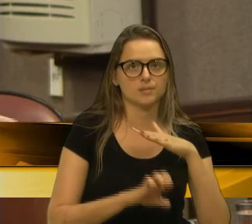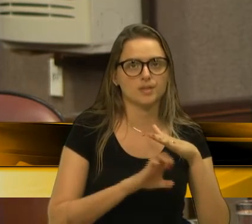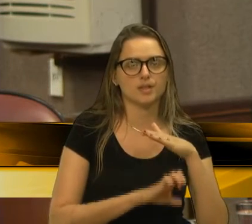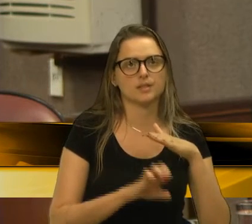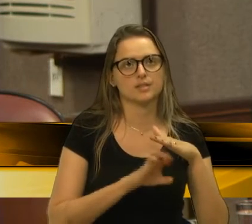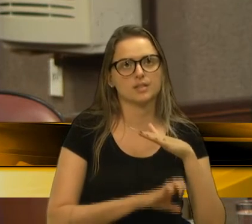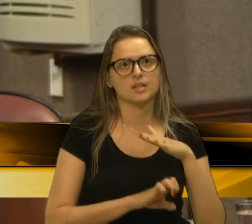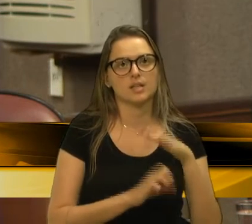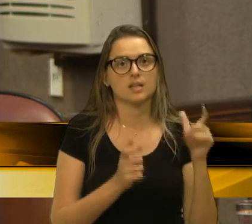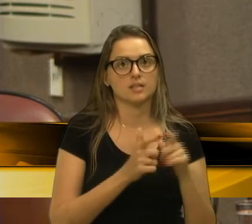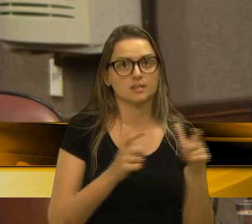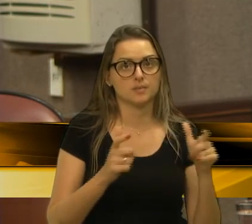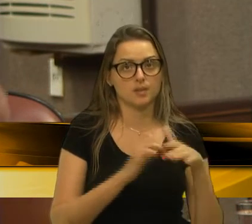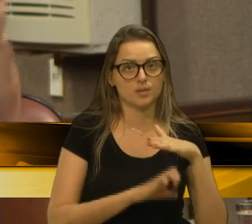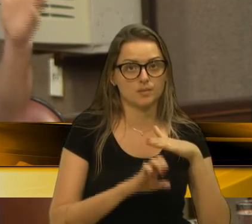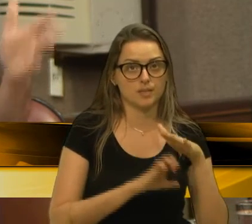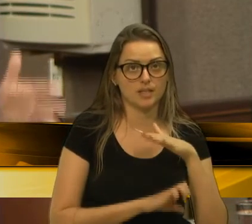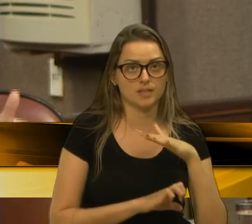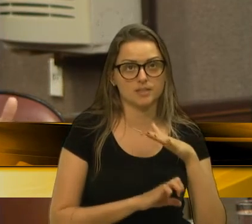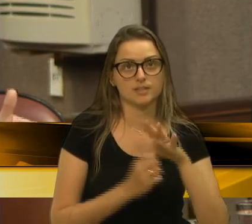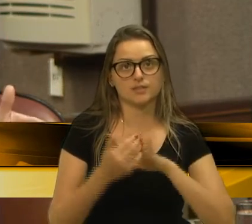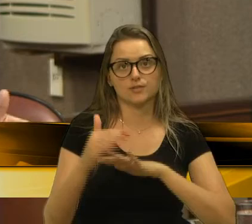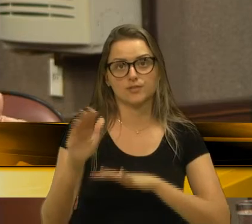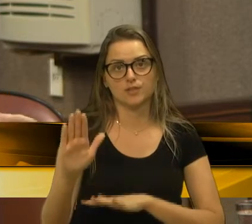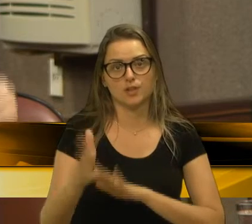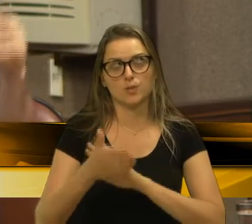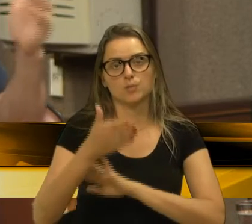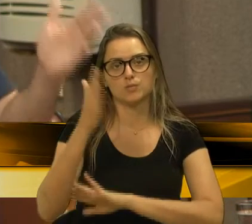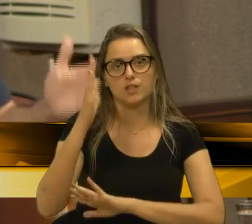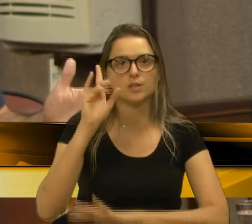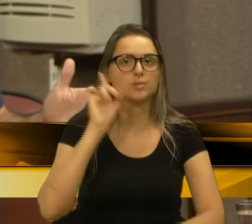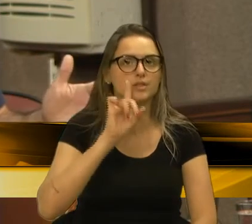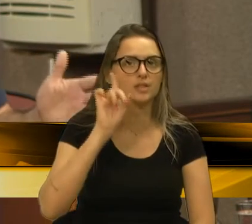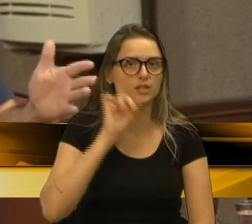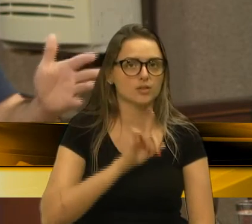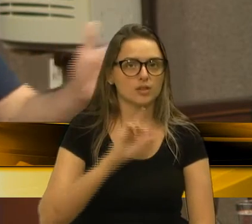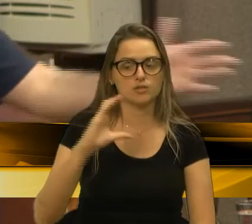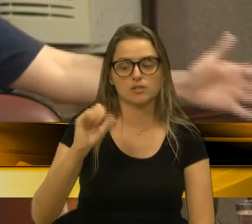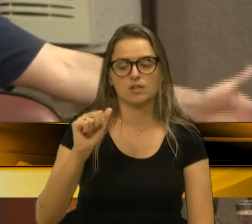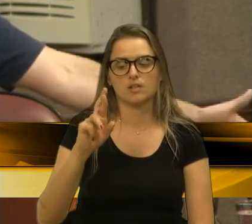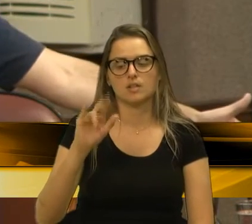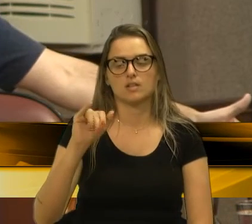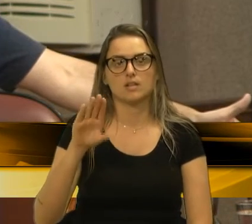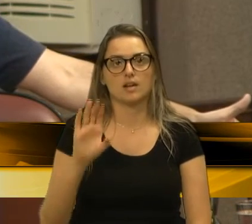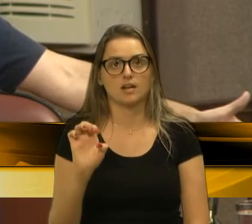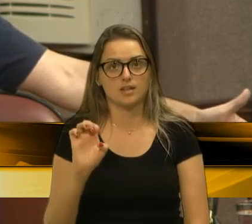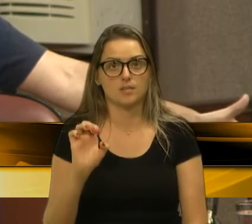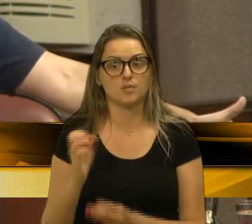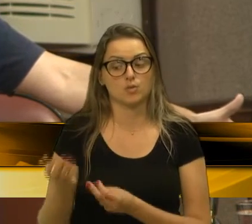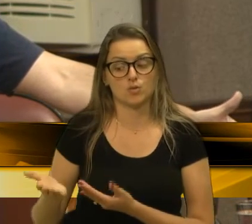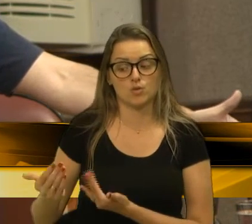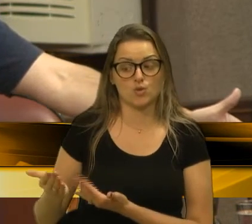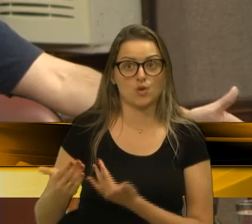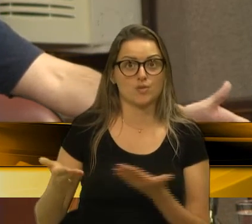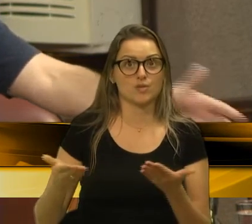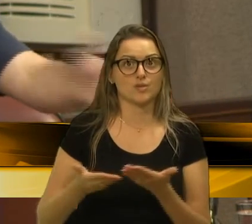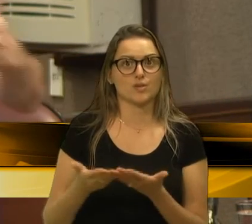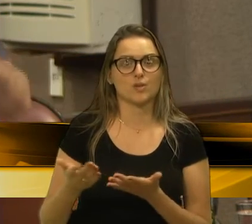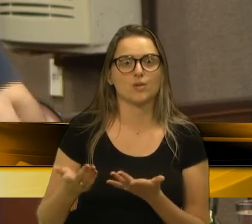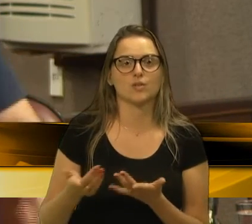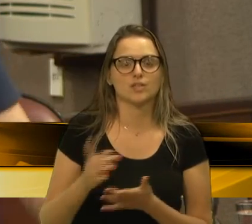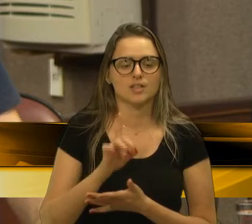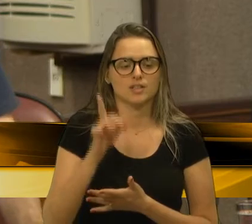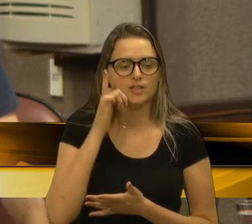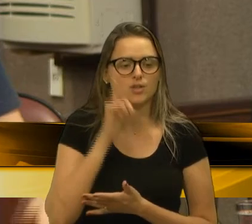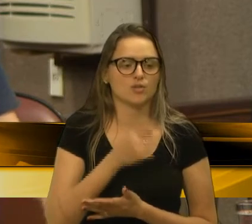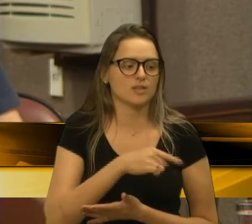empresas, vereadora Paula, vão para os Estados Unidos viajar, passar suas férias no Caribe. Desses jovens adolescentes, quem sabe não conseguem nem ir para